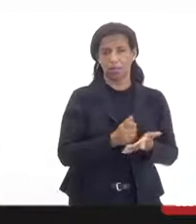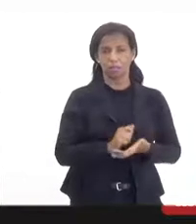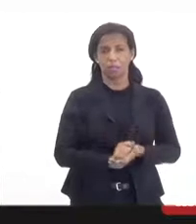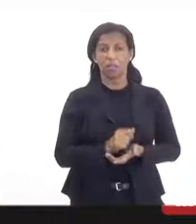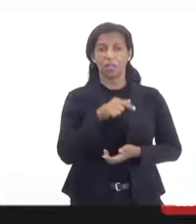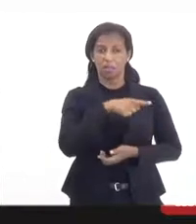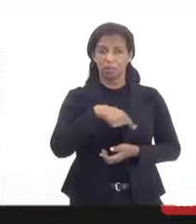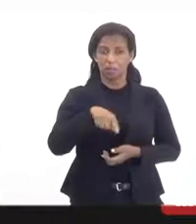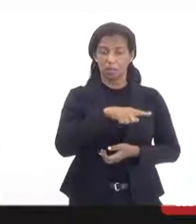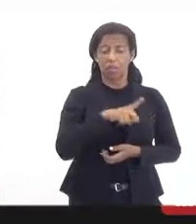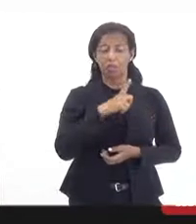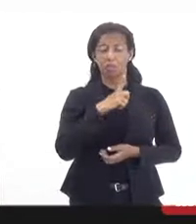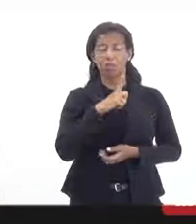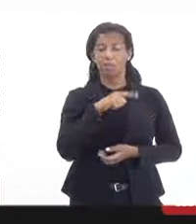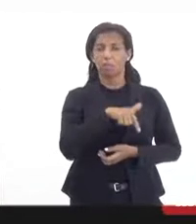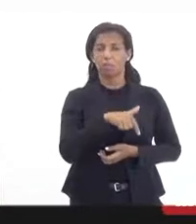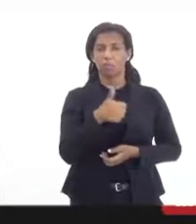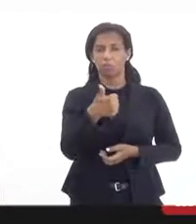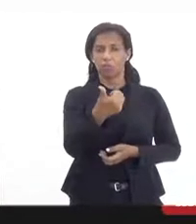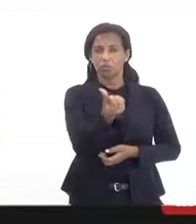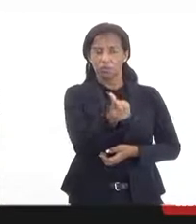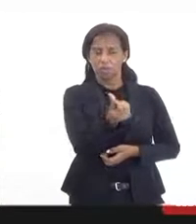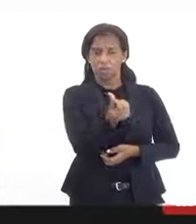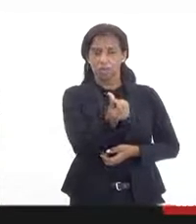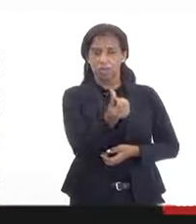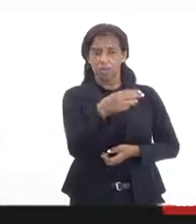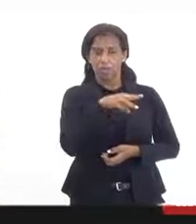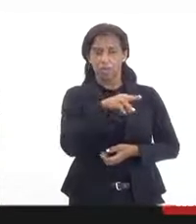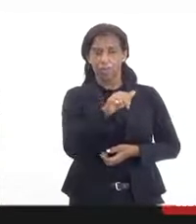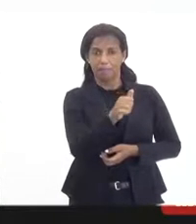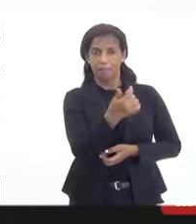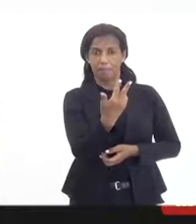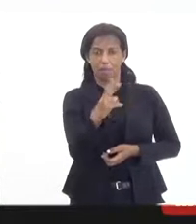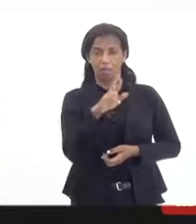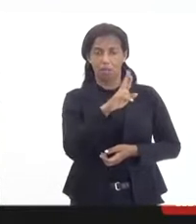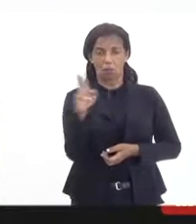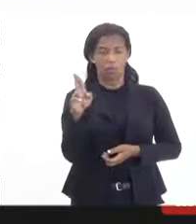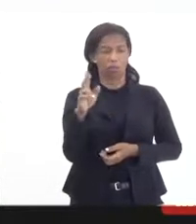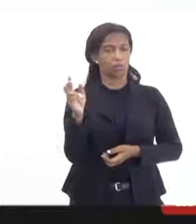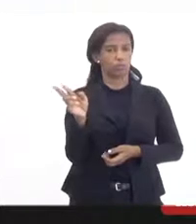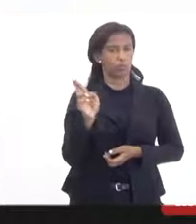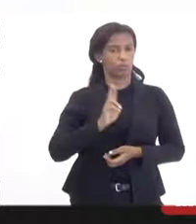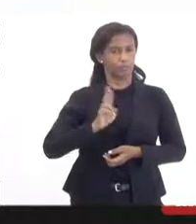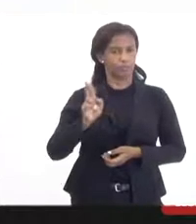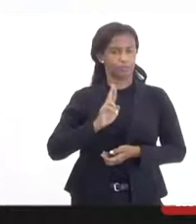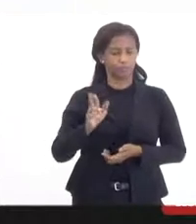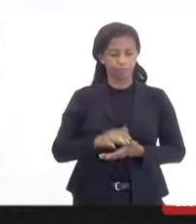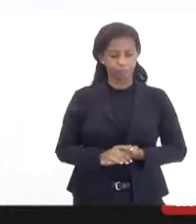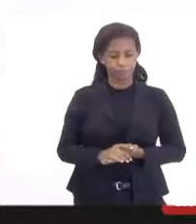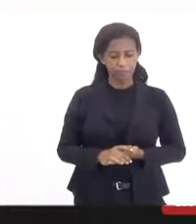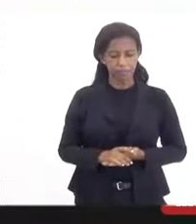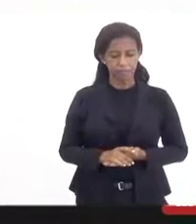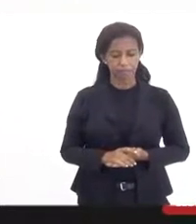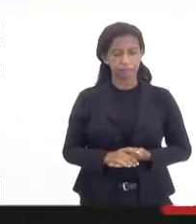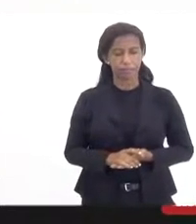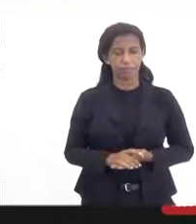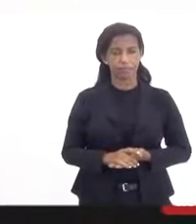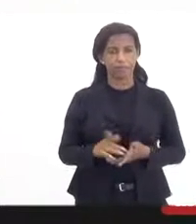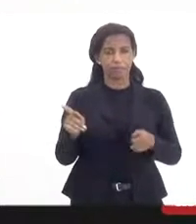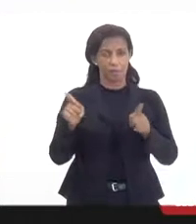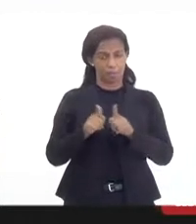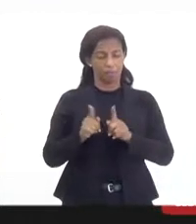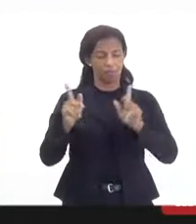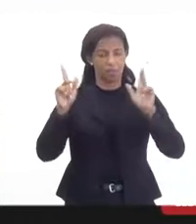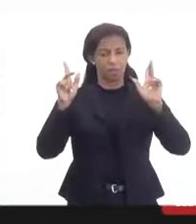nesse caso, nós temos aqui 16 milhões de reais. Em relação, né, como eu